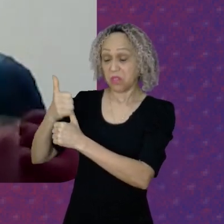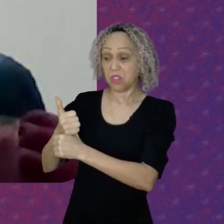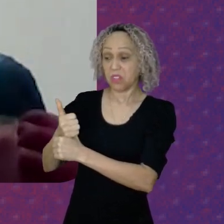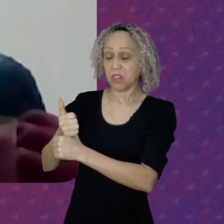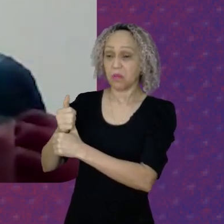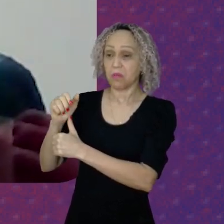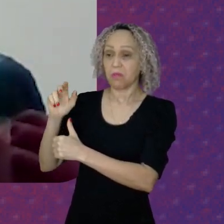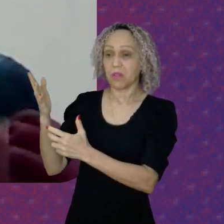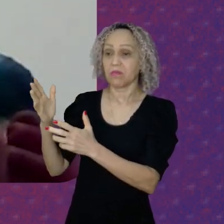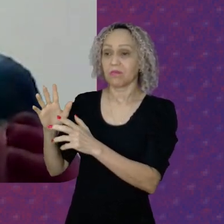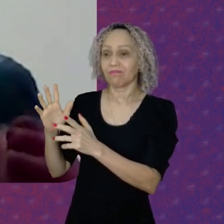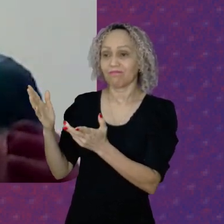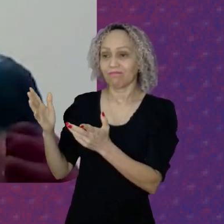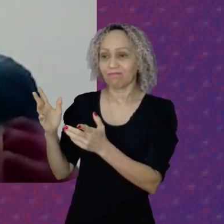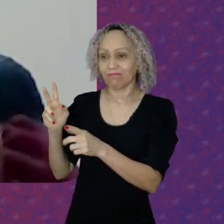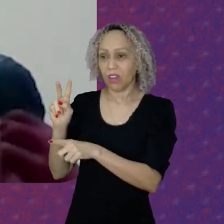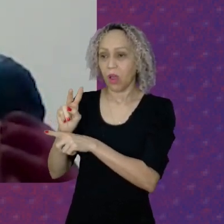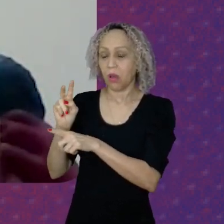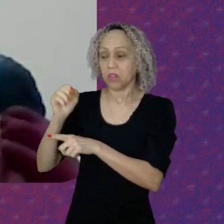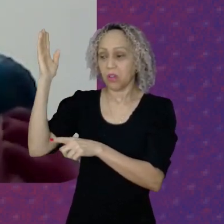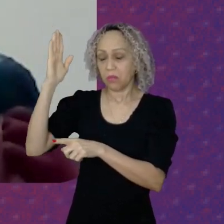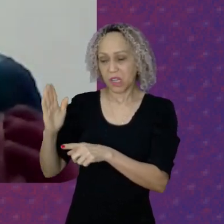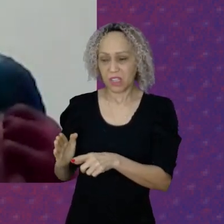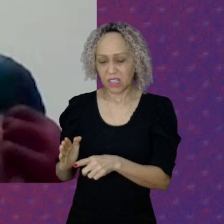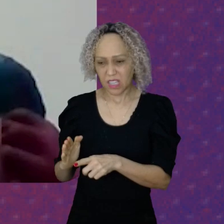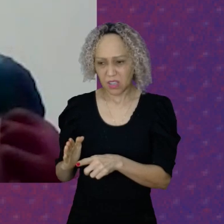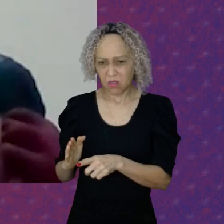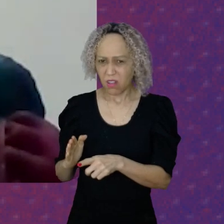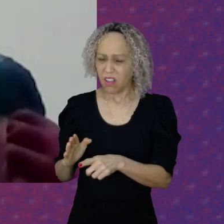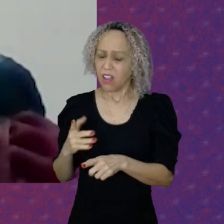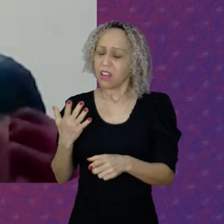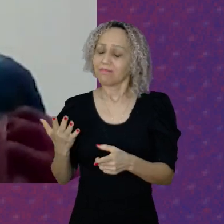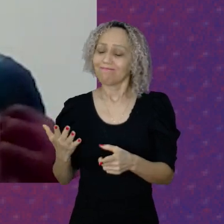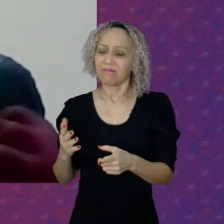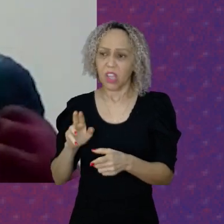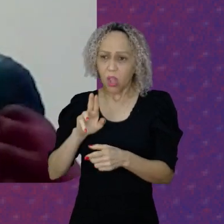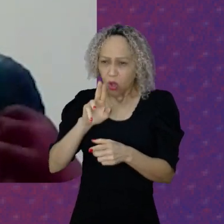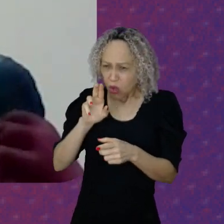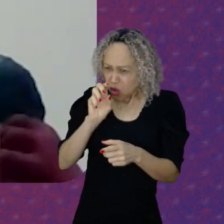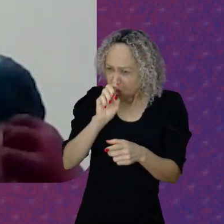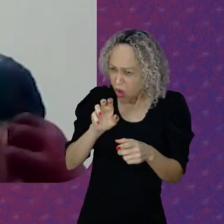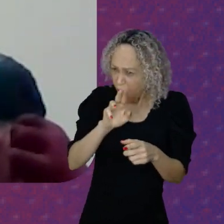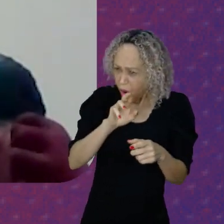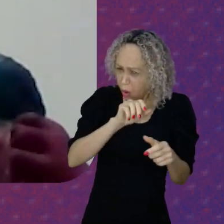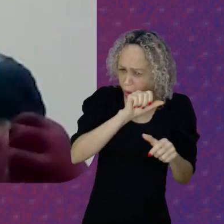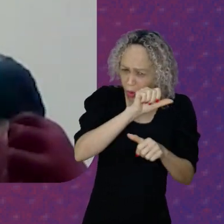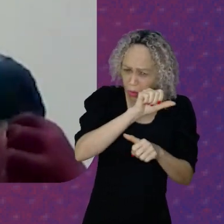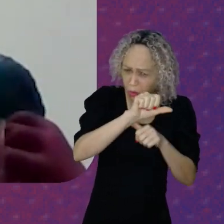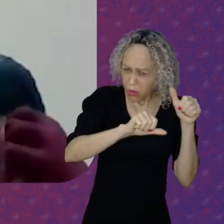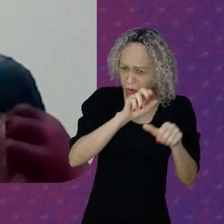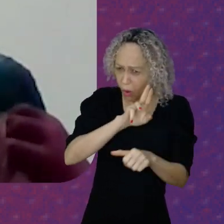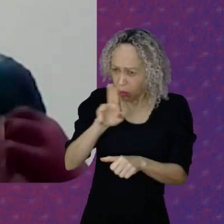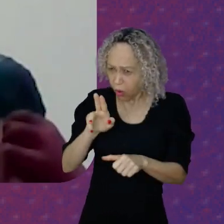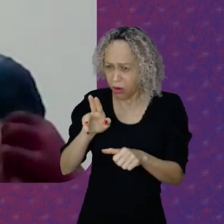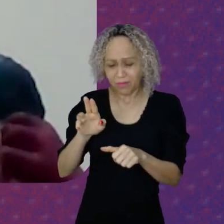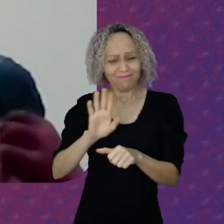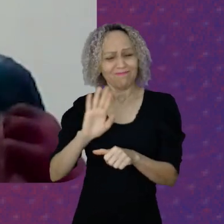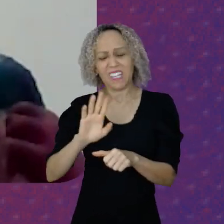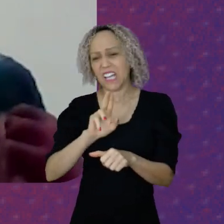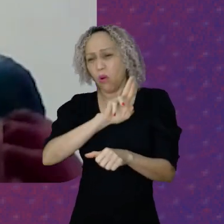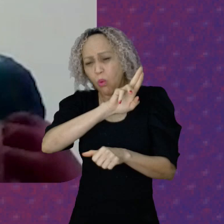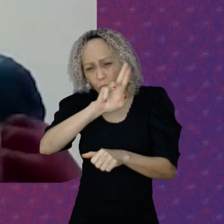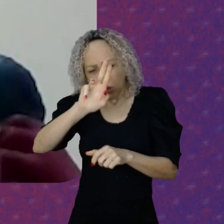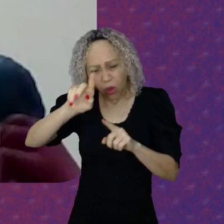nome do programa. Na verdade, mudou muita coisa do programa, inclusive tirando essas condicionalidades que